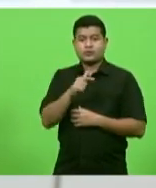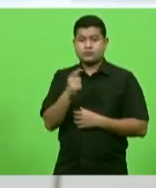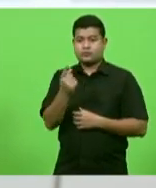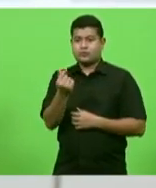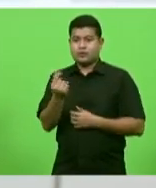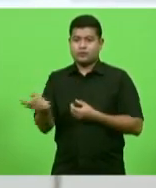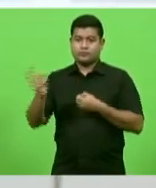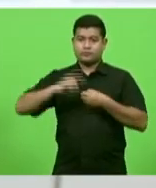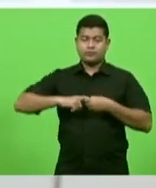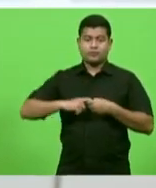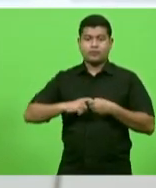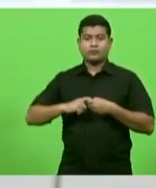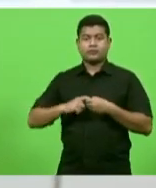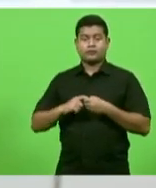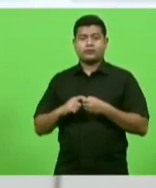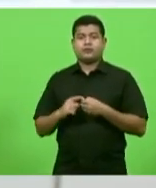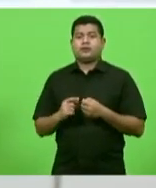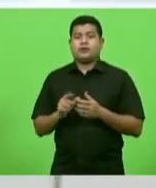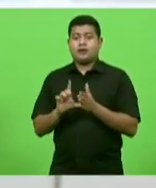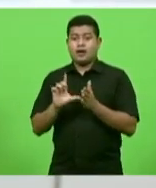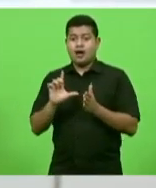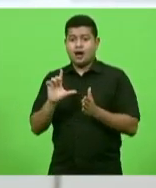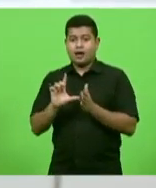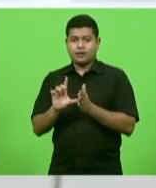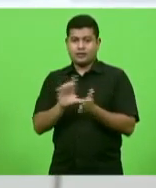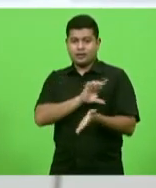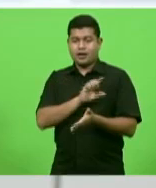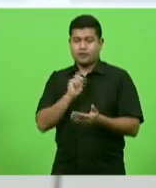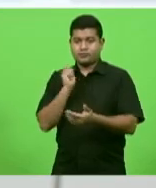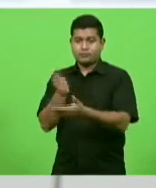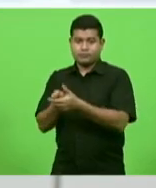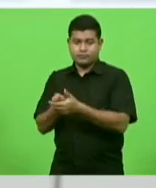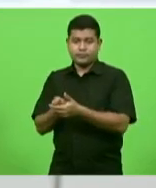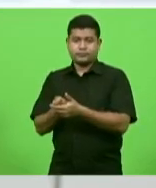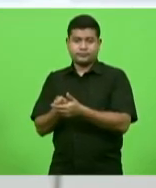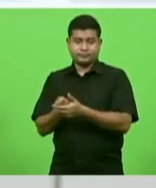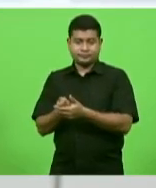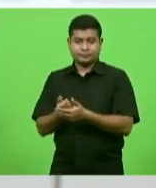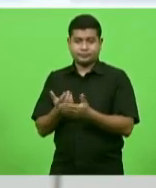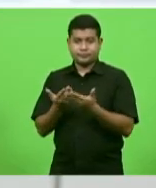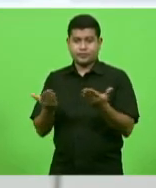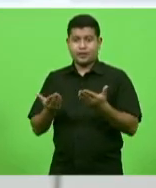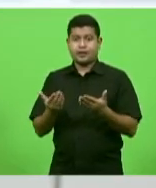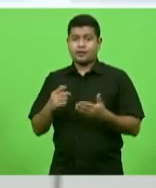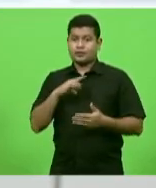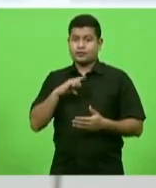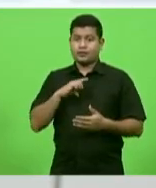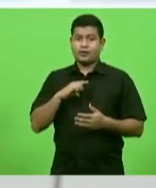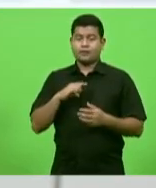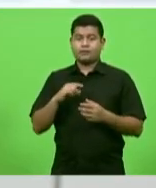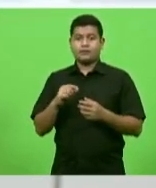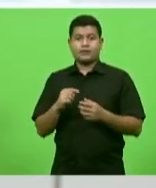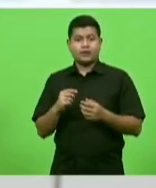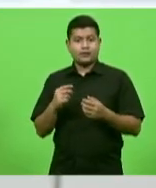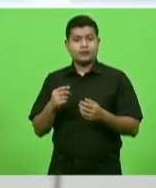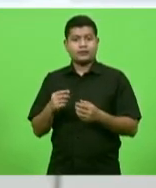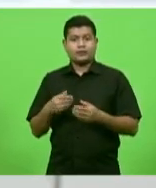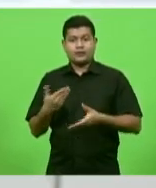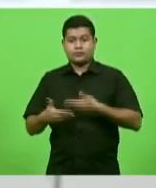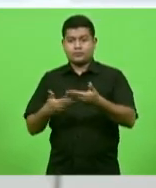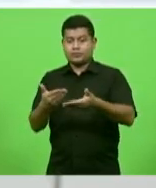no âmbito do órgão interno do Poder Executivo para a finalidade de apurar irregularidade nos teriam nos trâmites dos processos